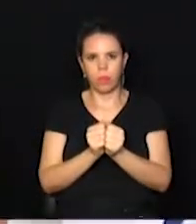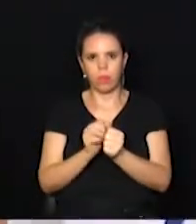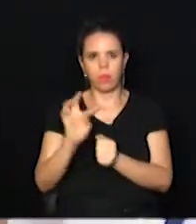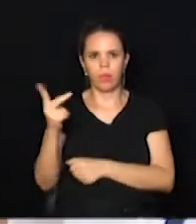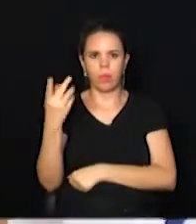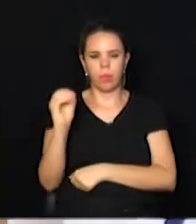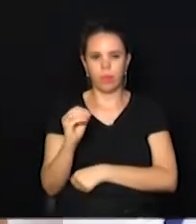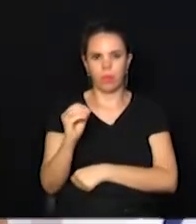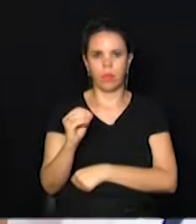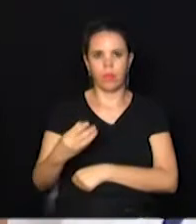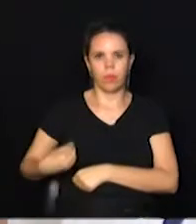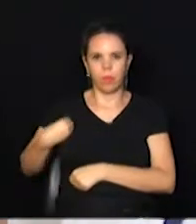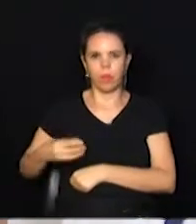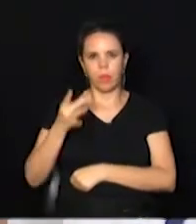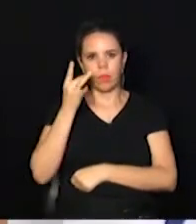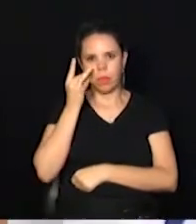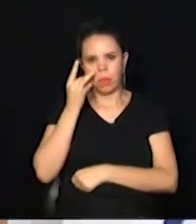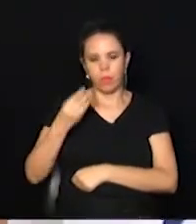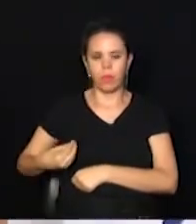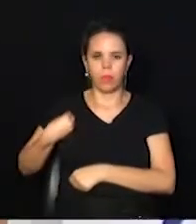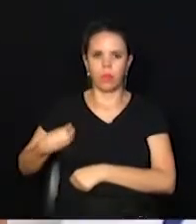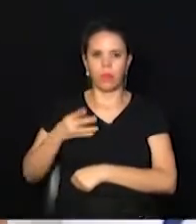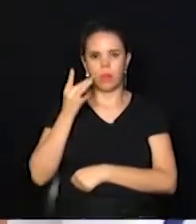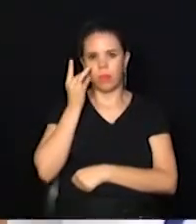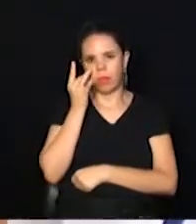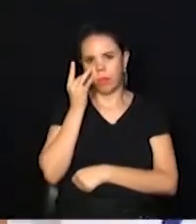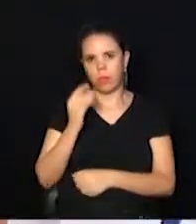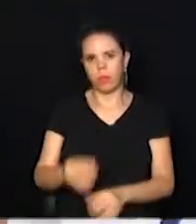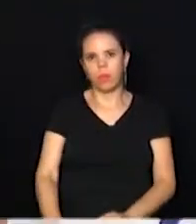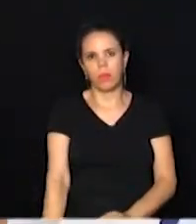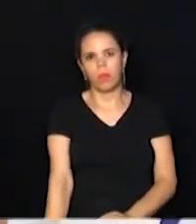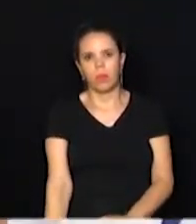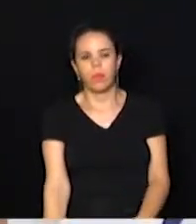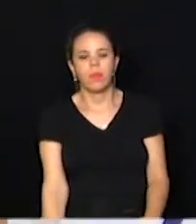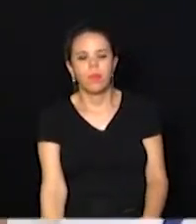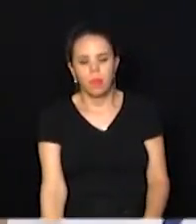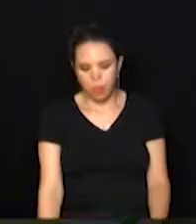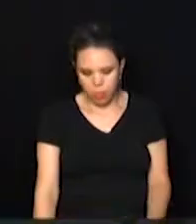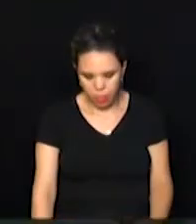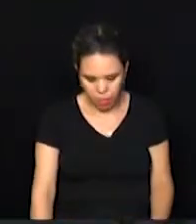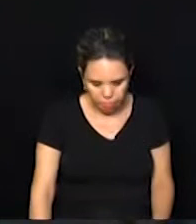Toninho, presente, presente, presente.